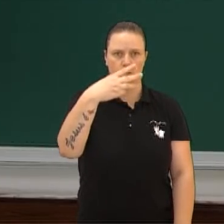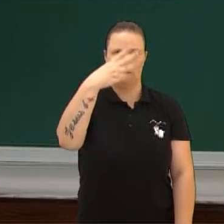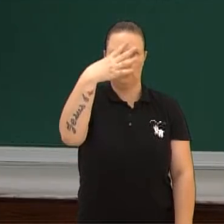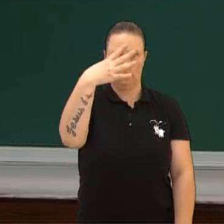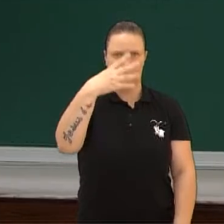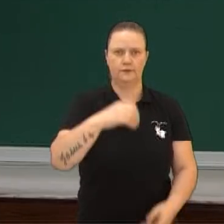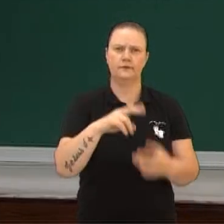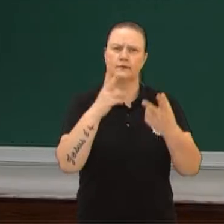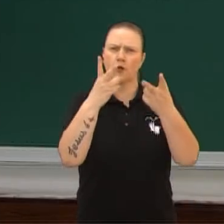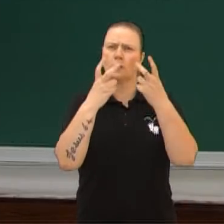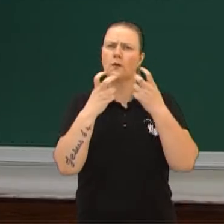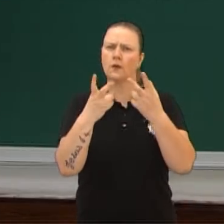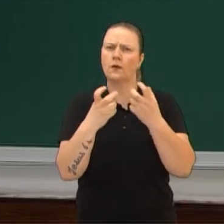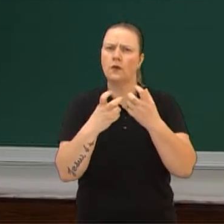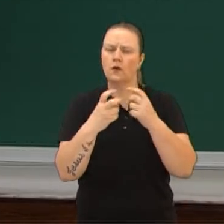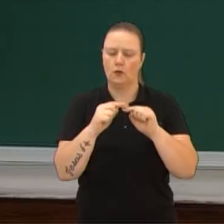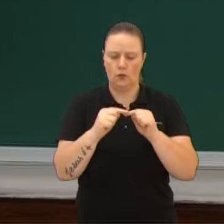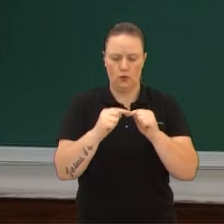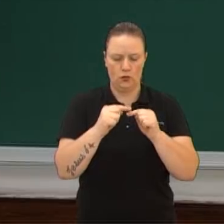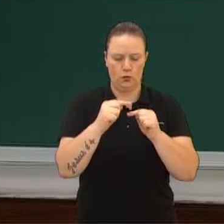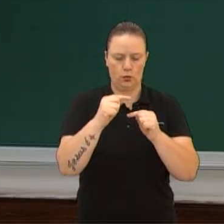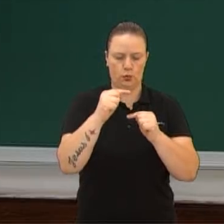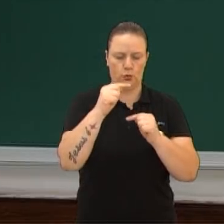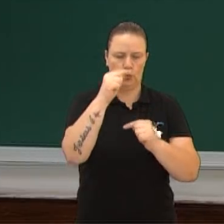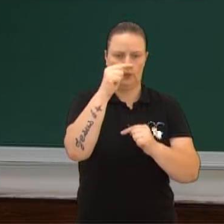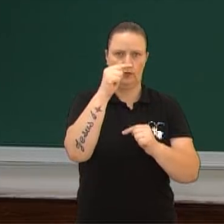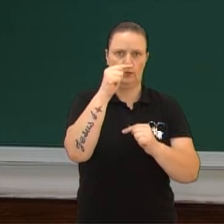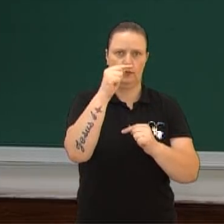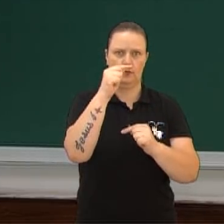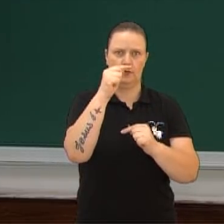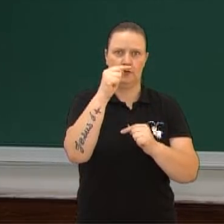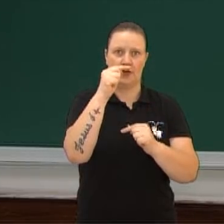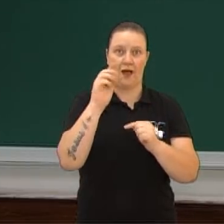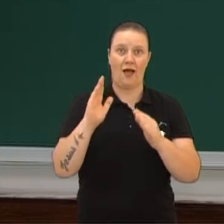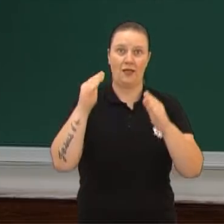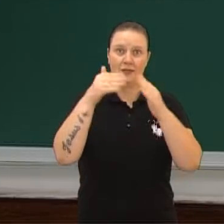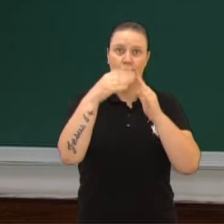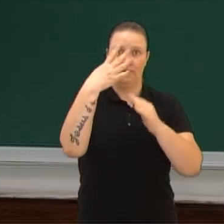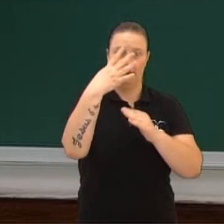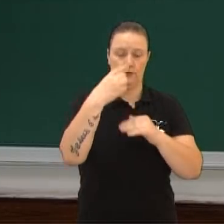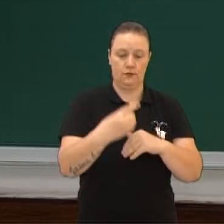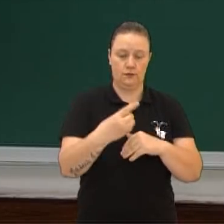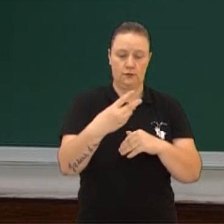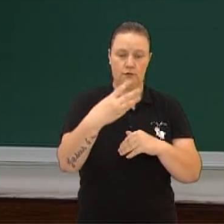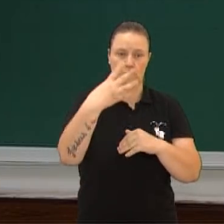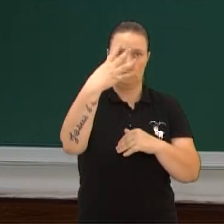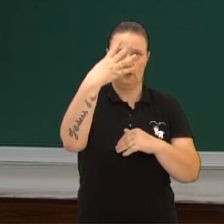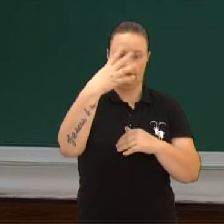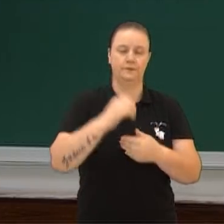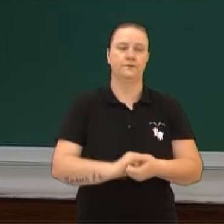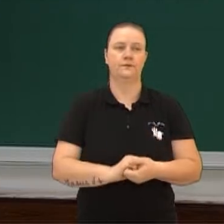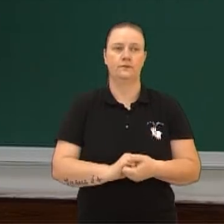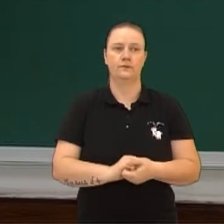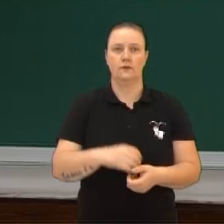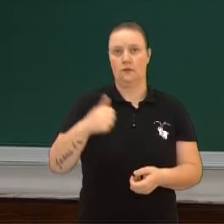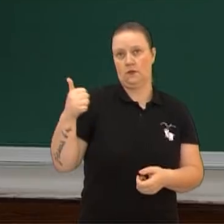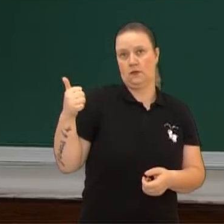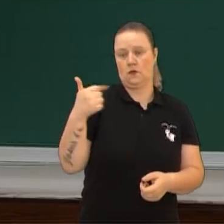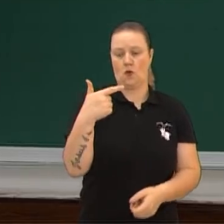Então, perceba que essa minha barra, ela se estende ali até o 4, tá bom? E 12